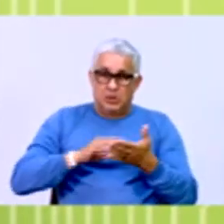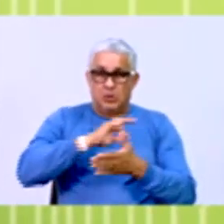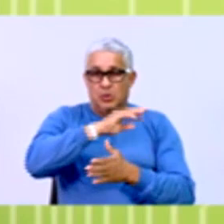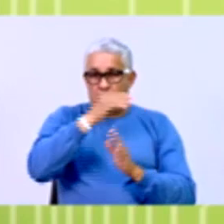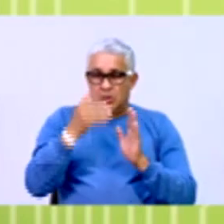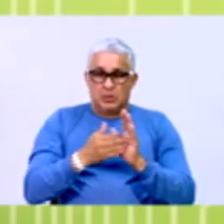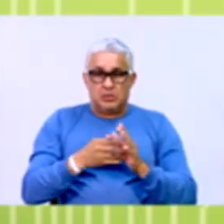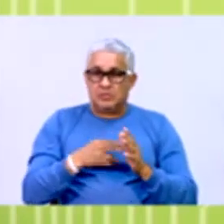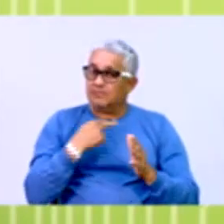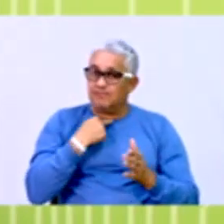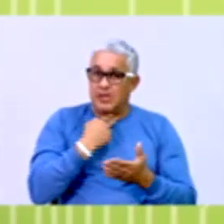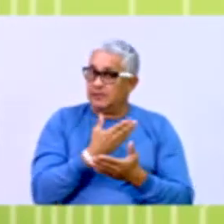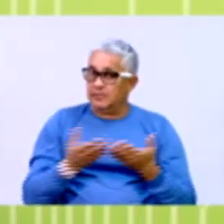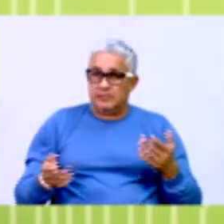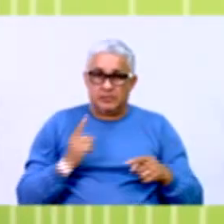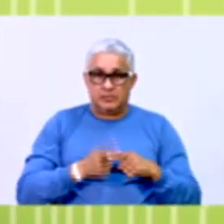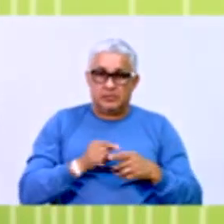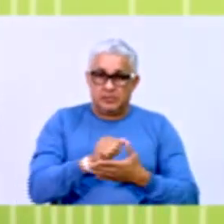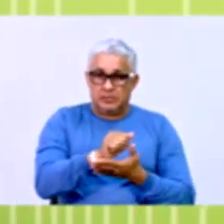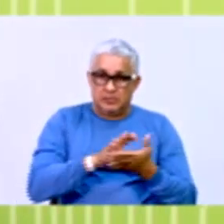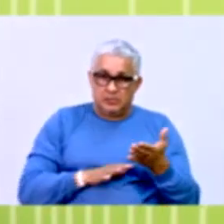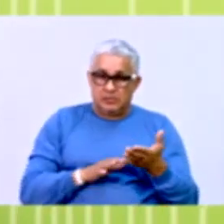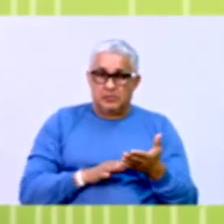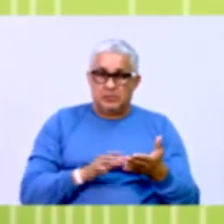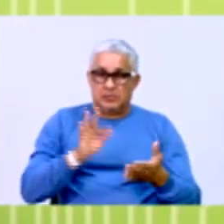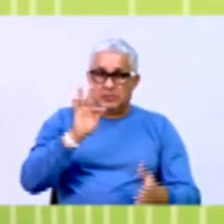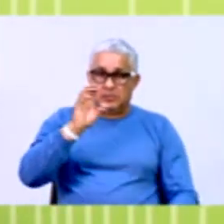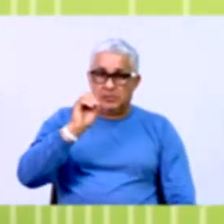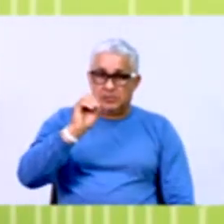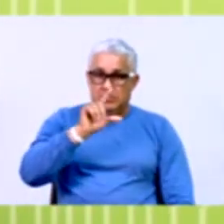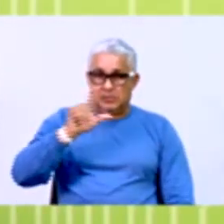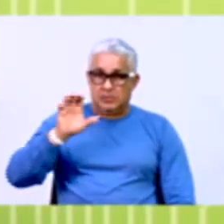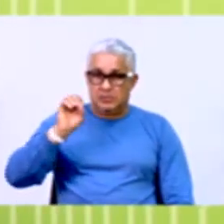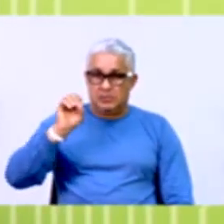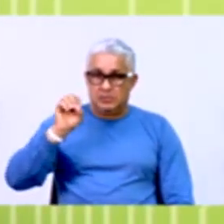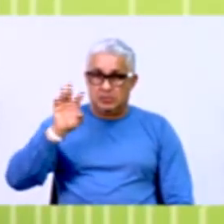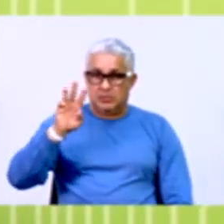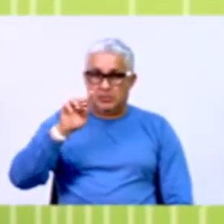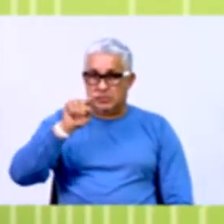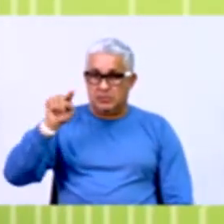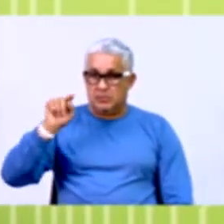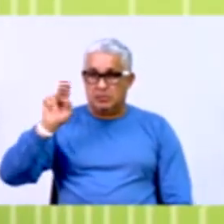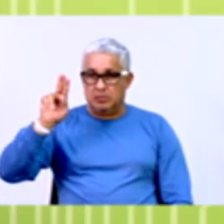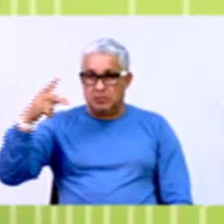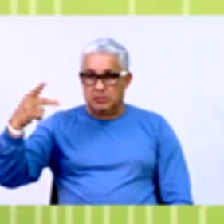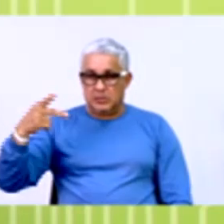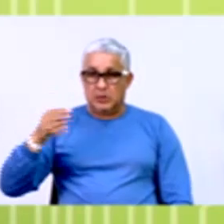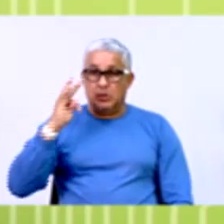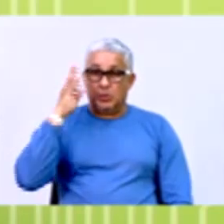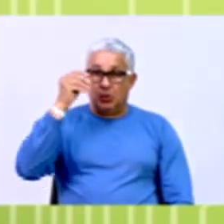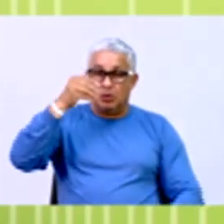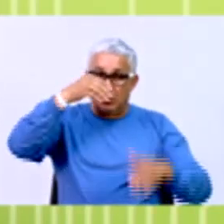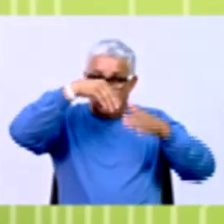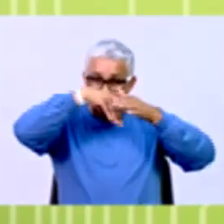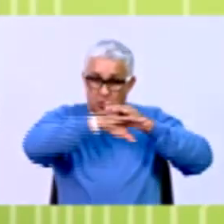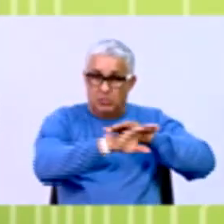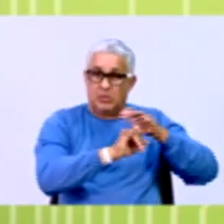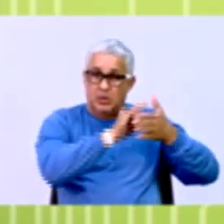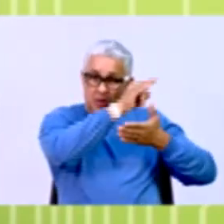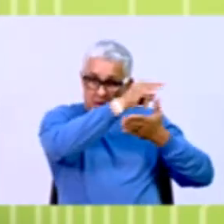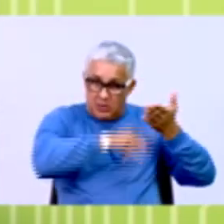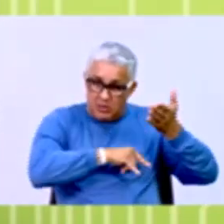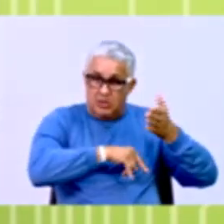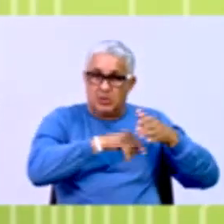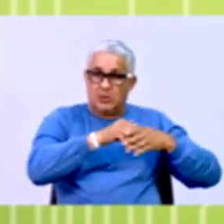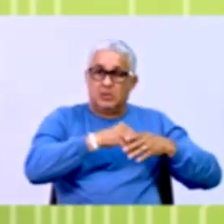não pode ser perdido, o que se chama atividade de follow-up. É a forma com que aquilo tudo é guardado, documentado e